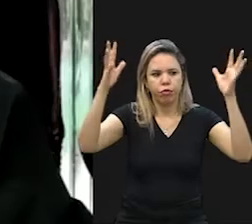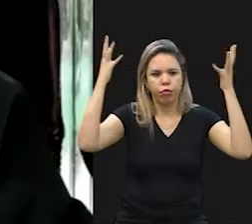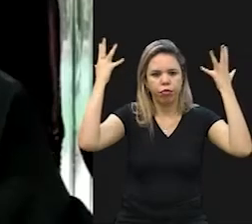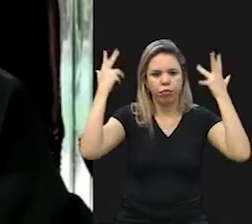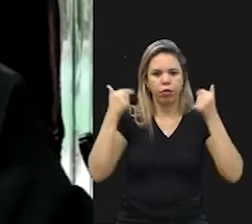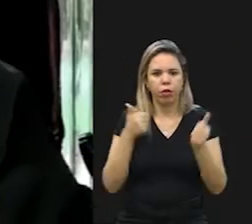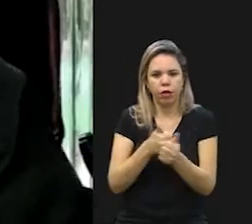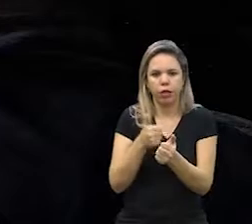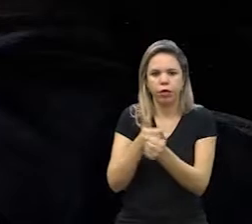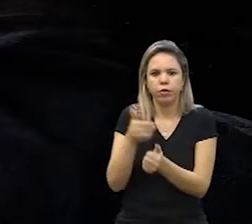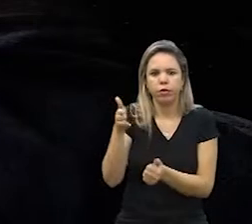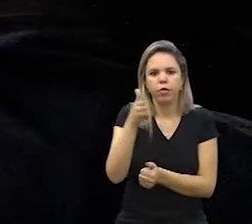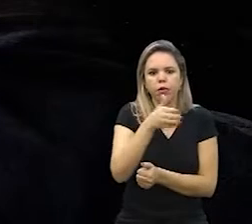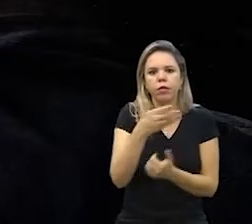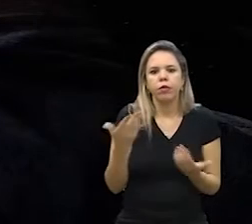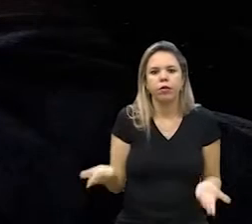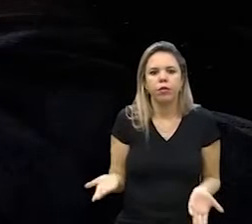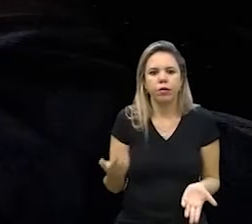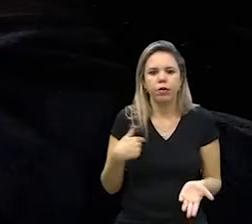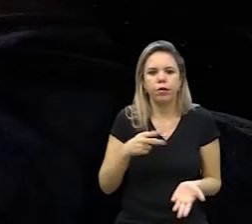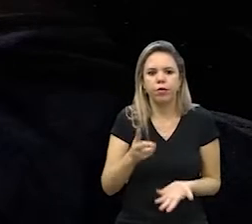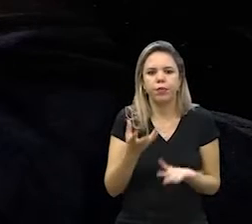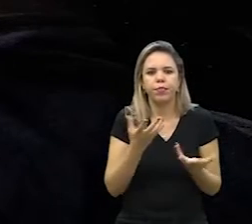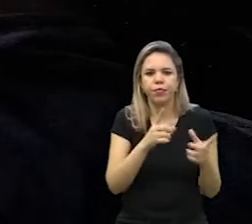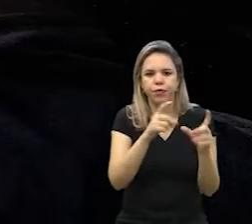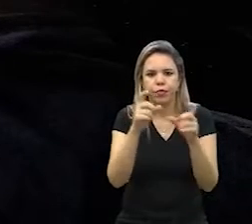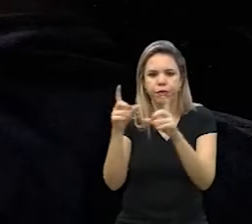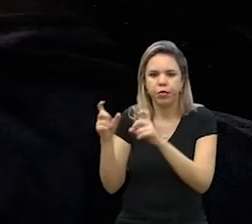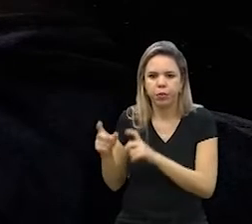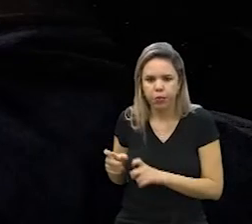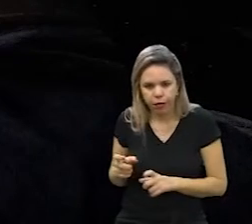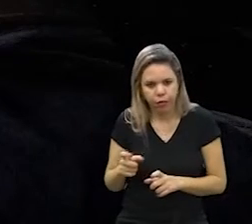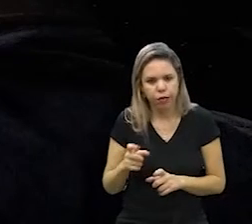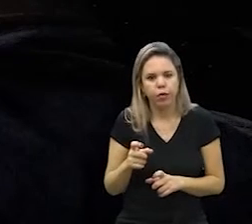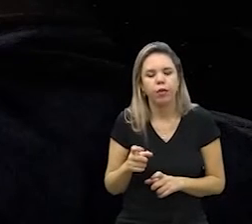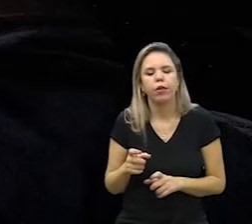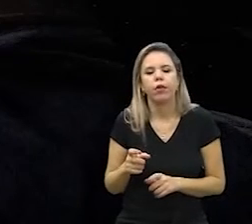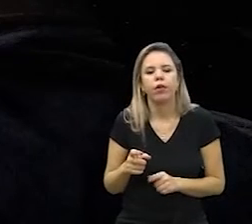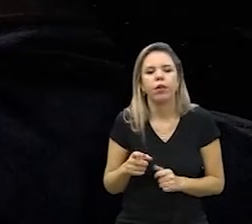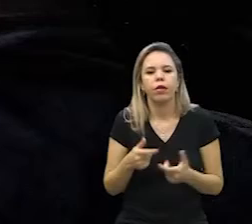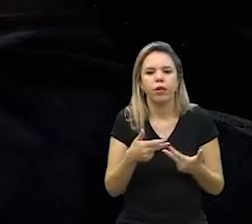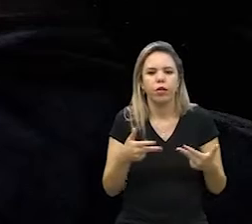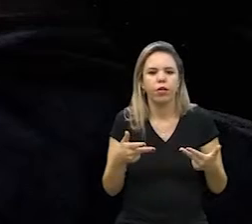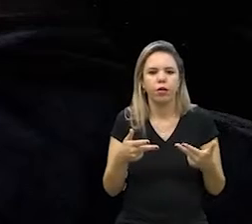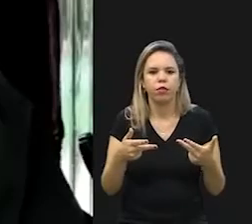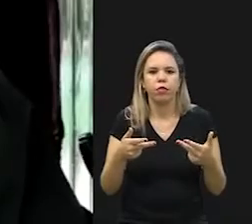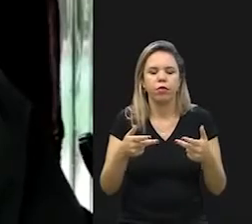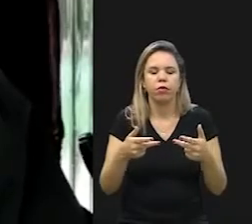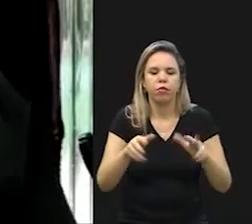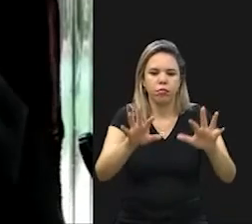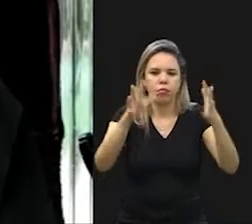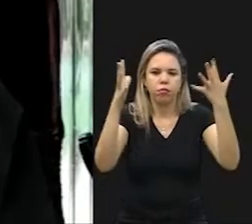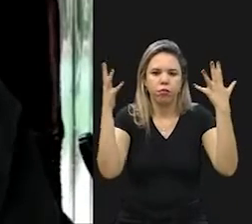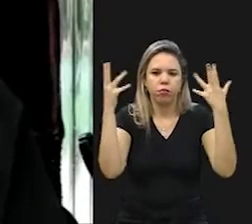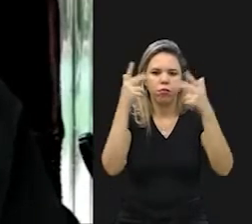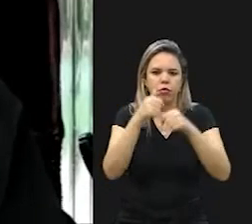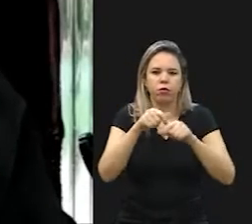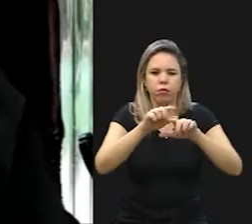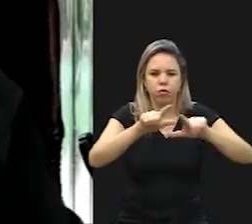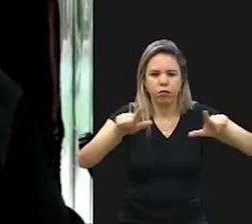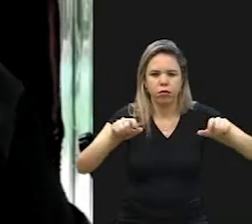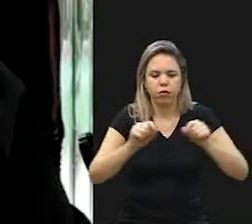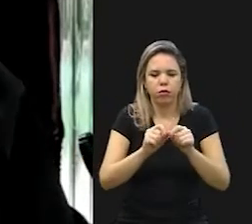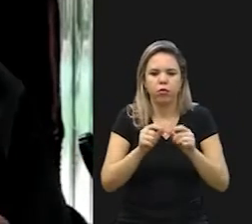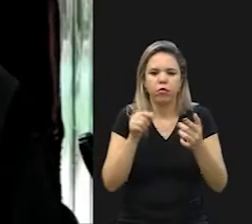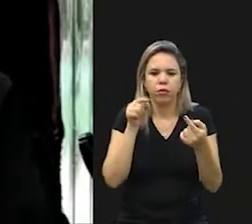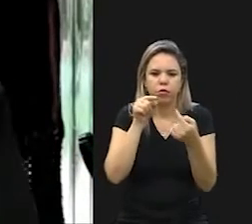aqui próximas, e eu sempre ia tirando foto de um bicho, tirando foto de uma paisagem, e eu fui alinhando